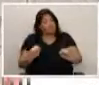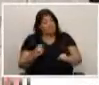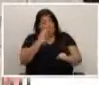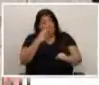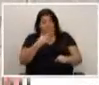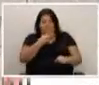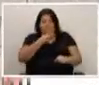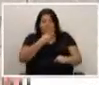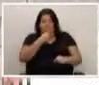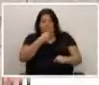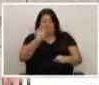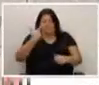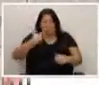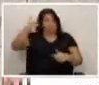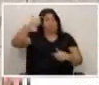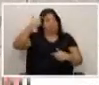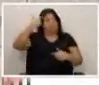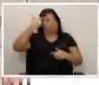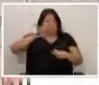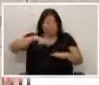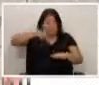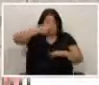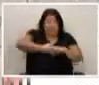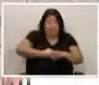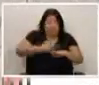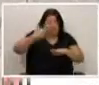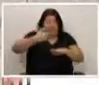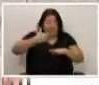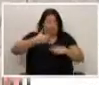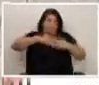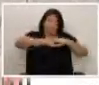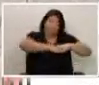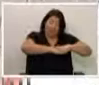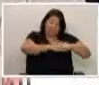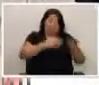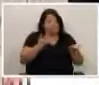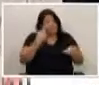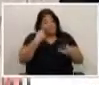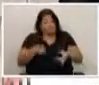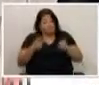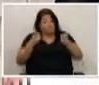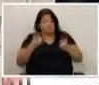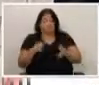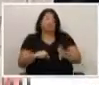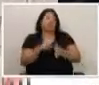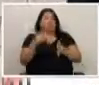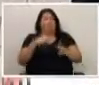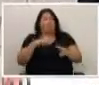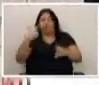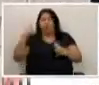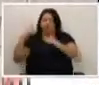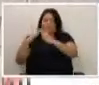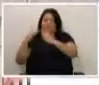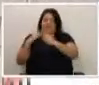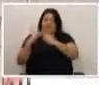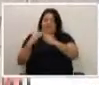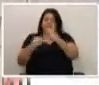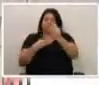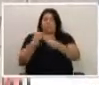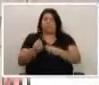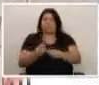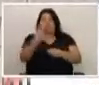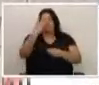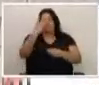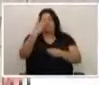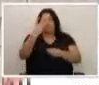na cabeça e havia caído sobre a própria arma. Essa é a primeira impressão que se tem do local. Na outra residência, nós tínhamos 2 corpos de